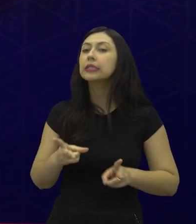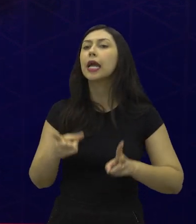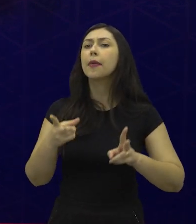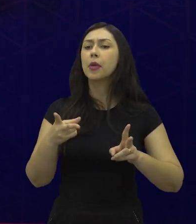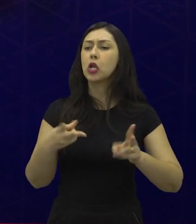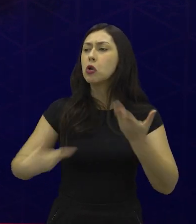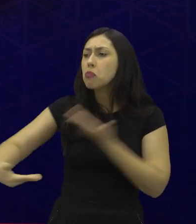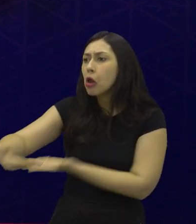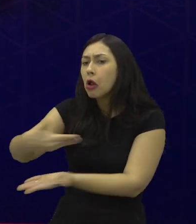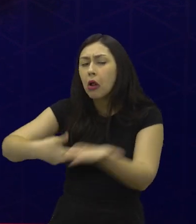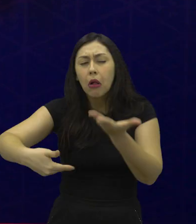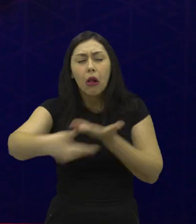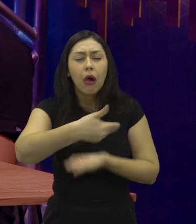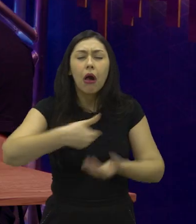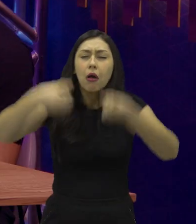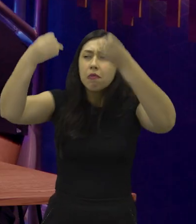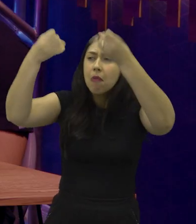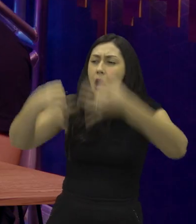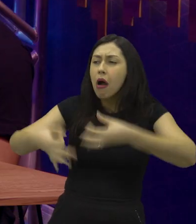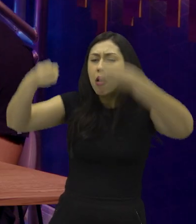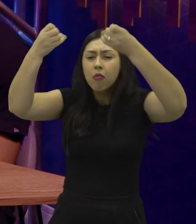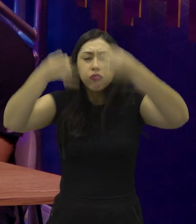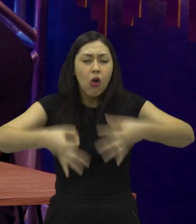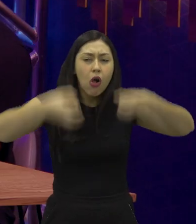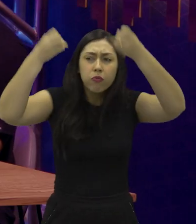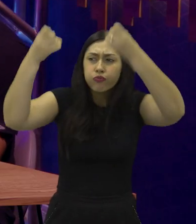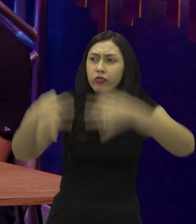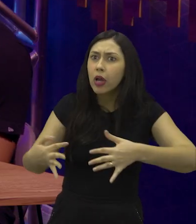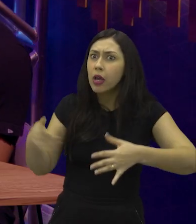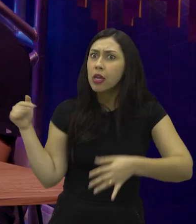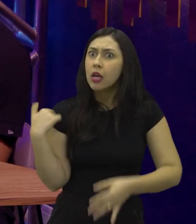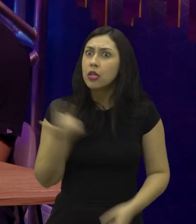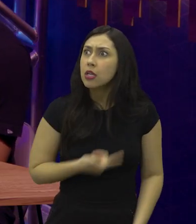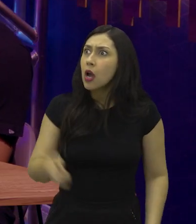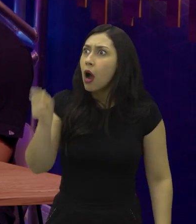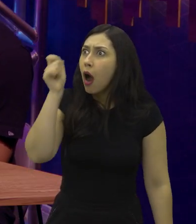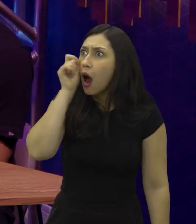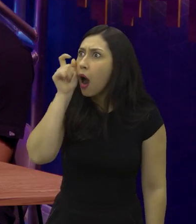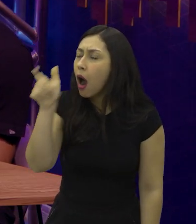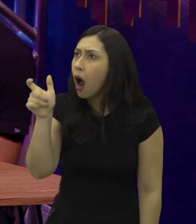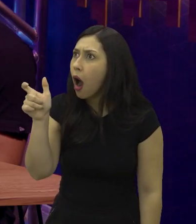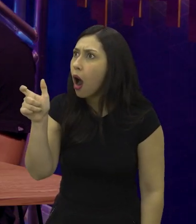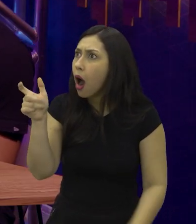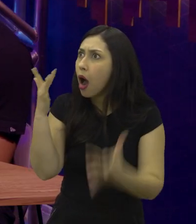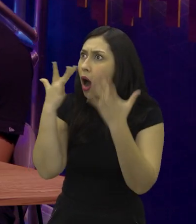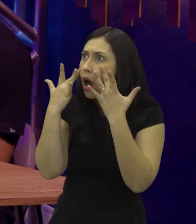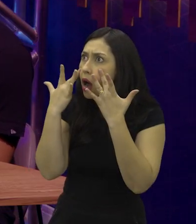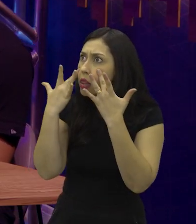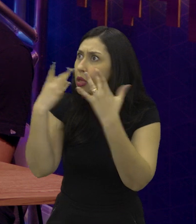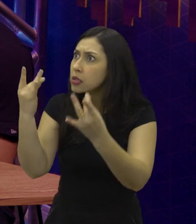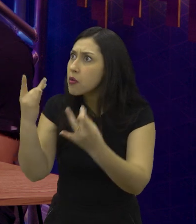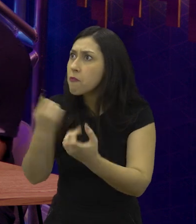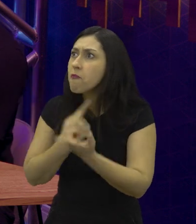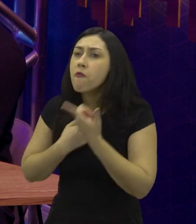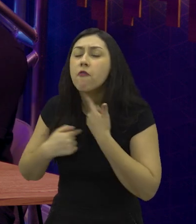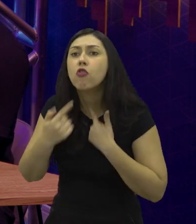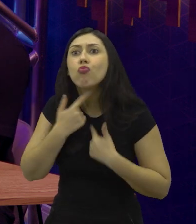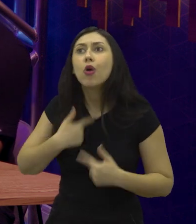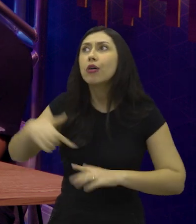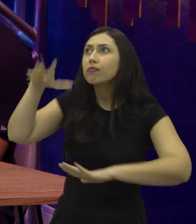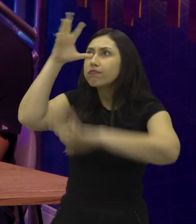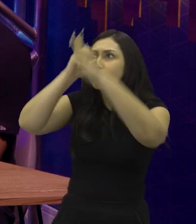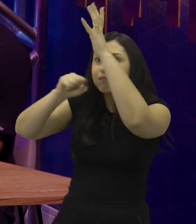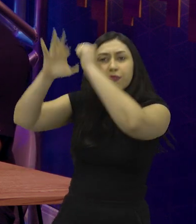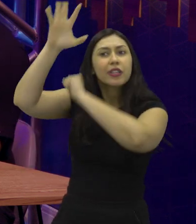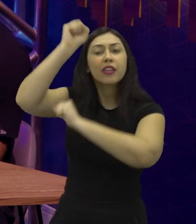tinha nas histórias e a gente ficava muito interessado. Então, ele fazia a gente se interessar pela história e quebrar essa